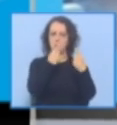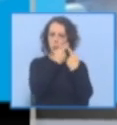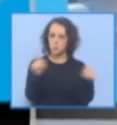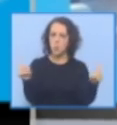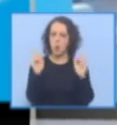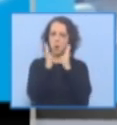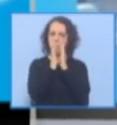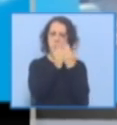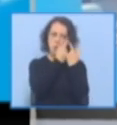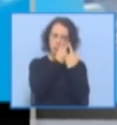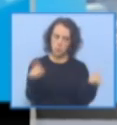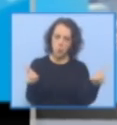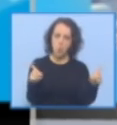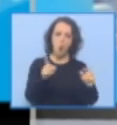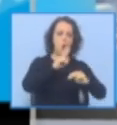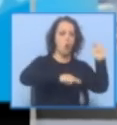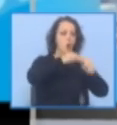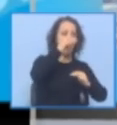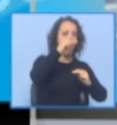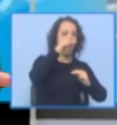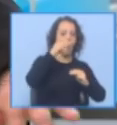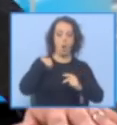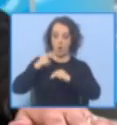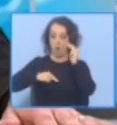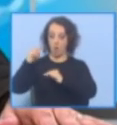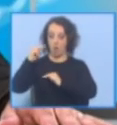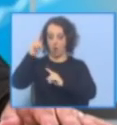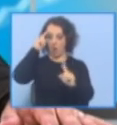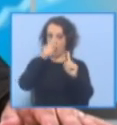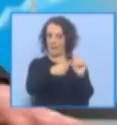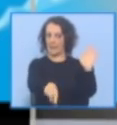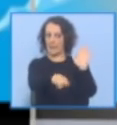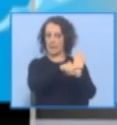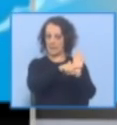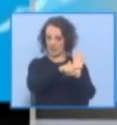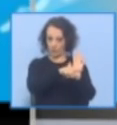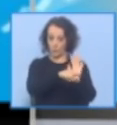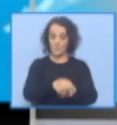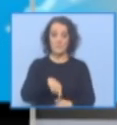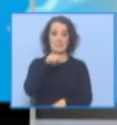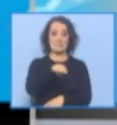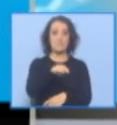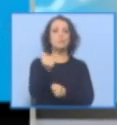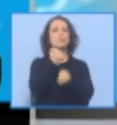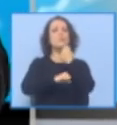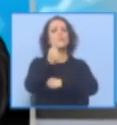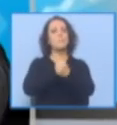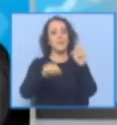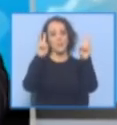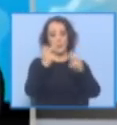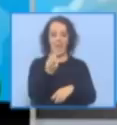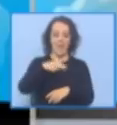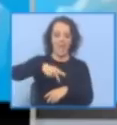afirmaram-se construindo uma visão negativa desse outro. E esses movimentos antis e